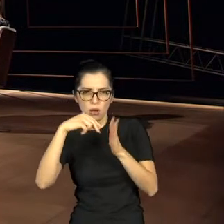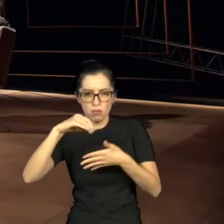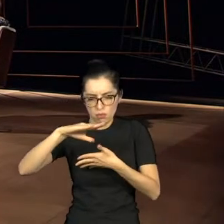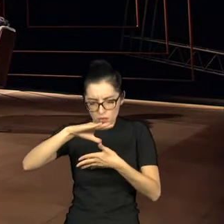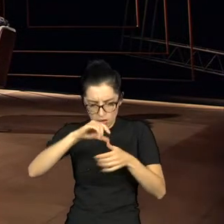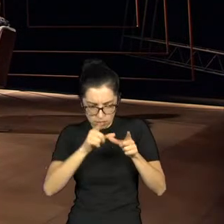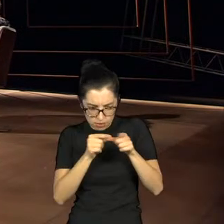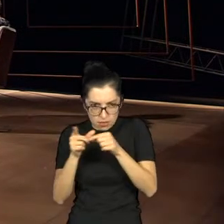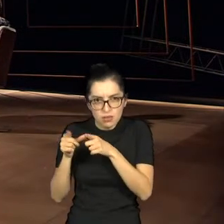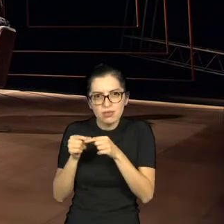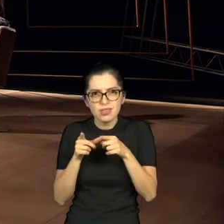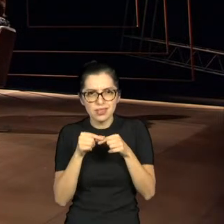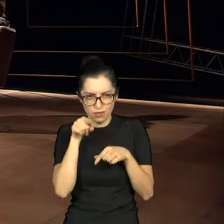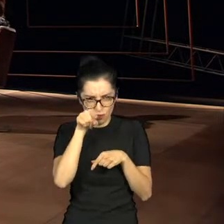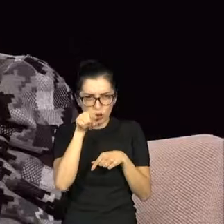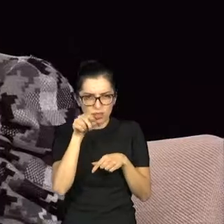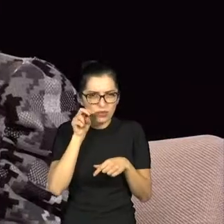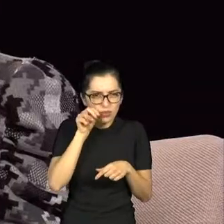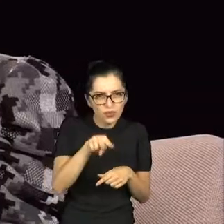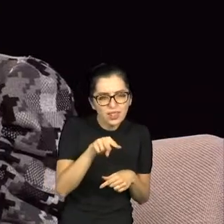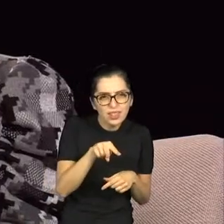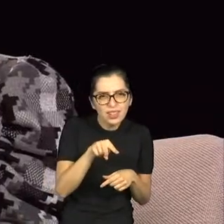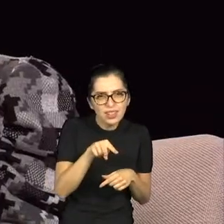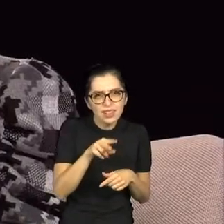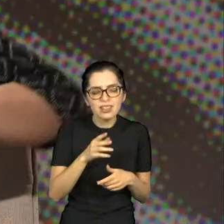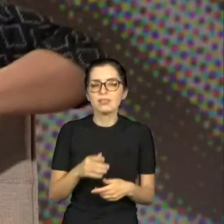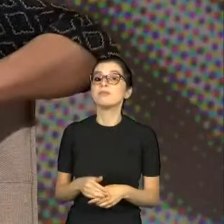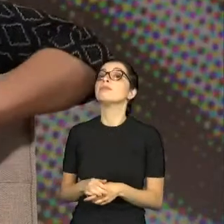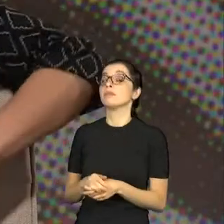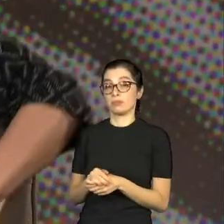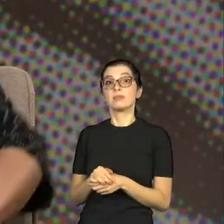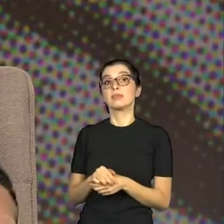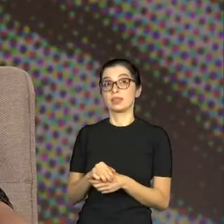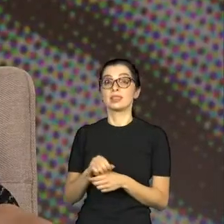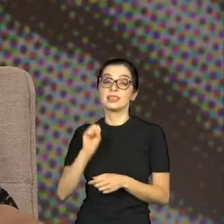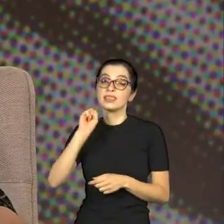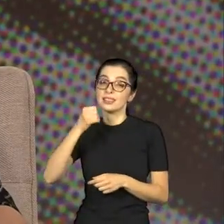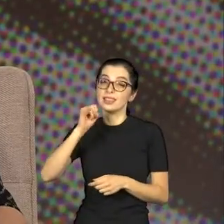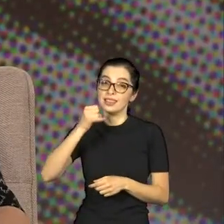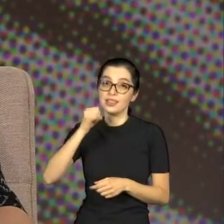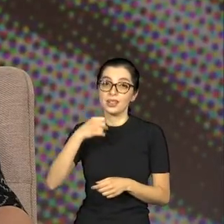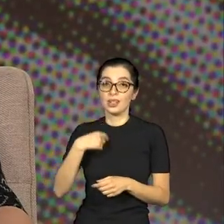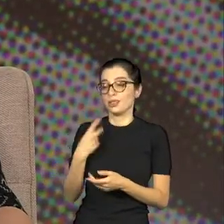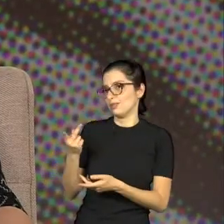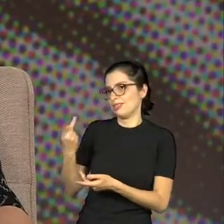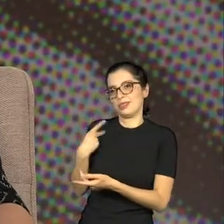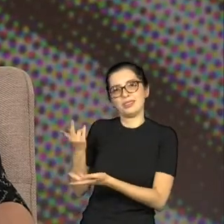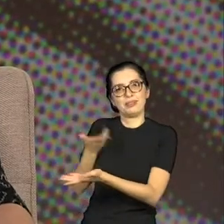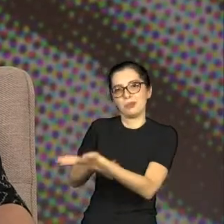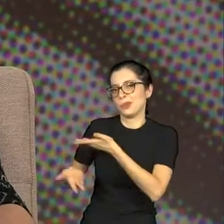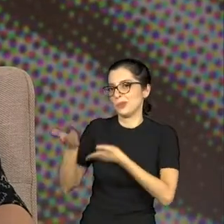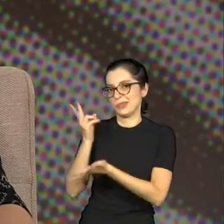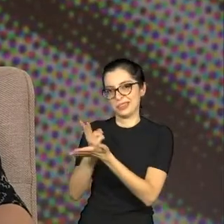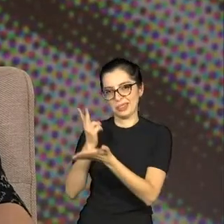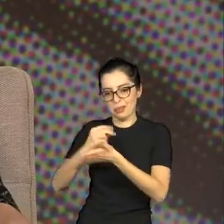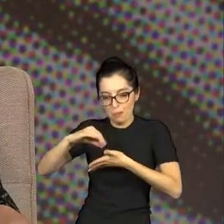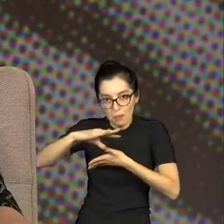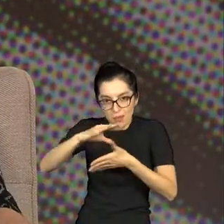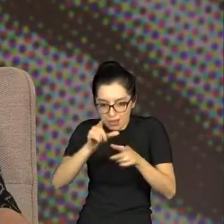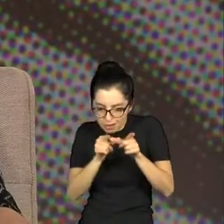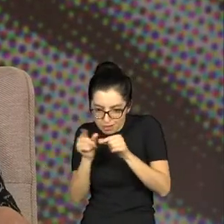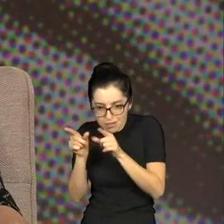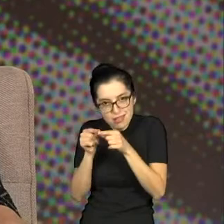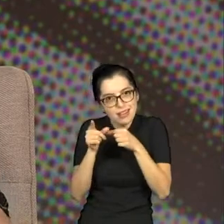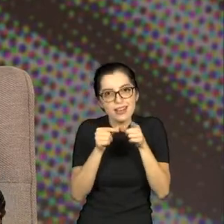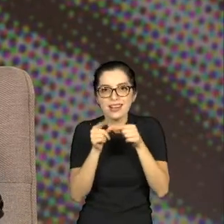Opa! Mas ele você fazia a peça com Fausto sem ele fazer seu mapa, né? Sim. Fazer o mapa da peça, estrear